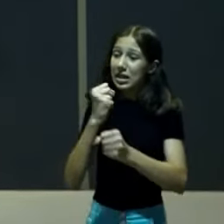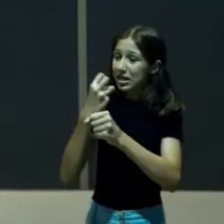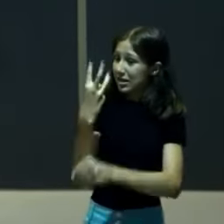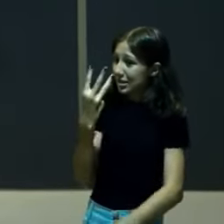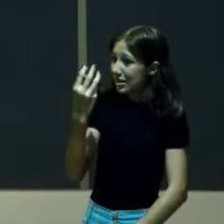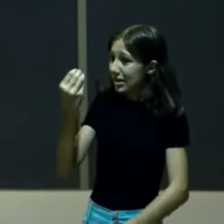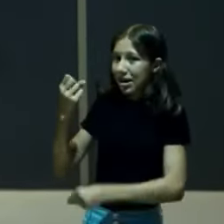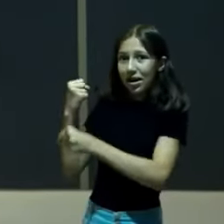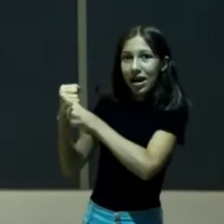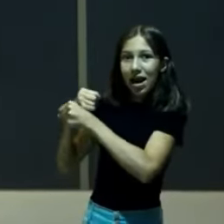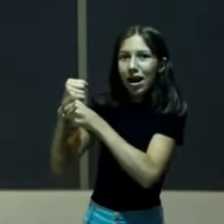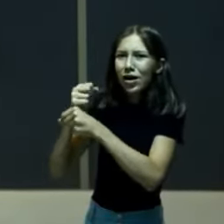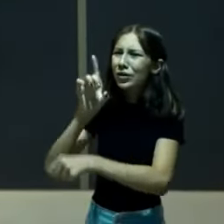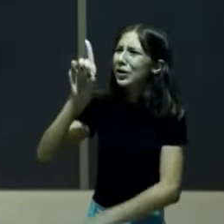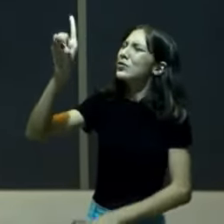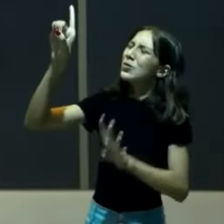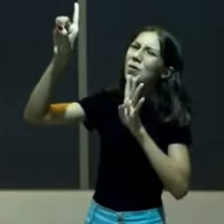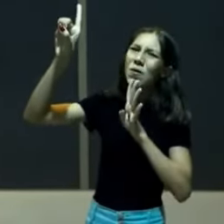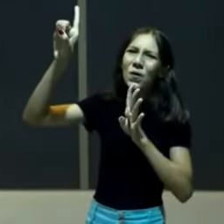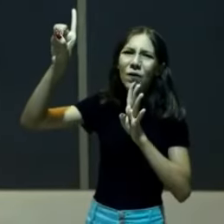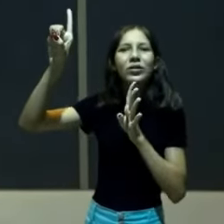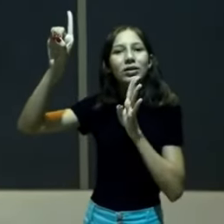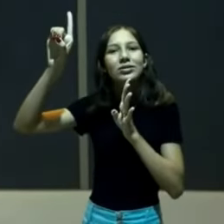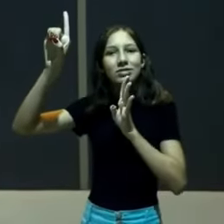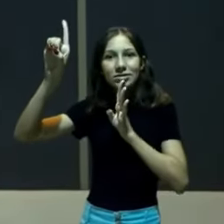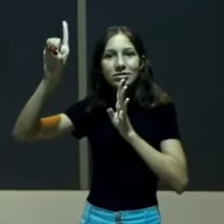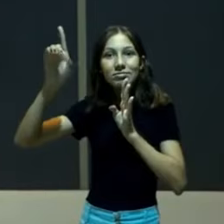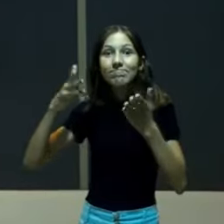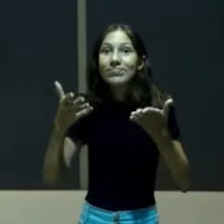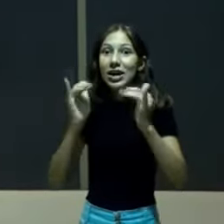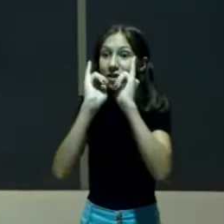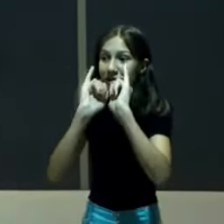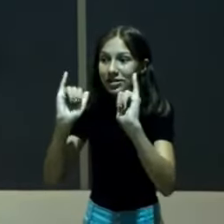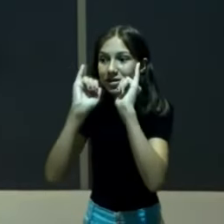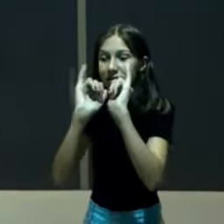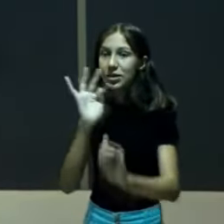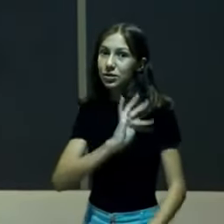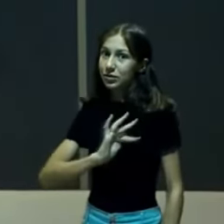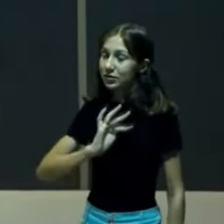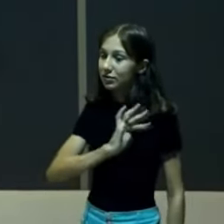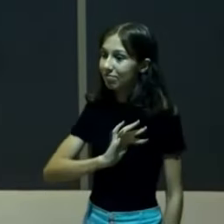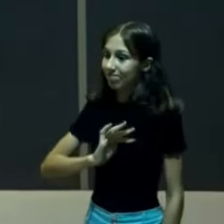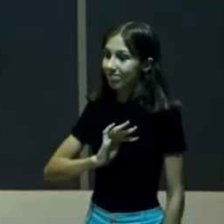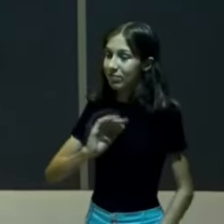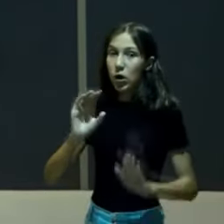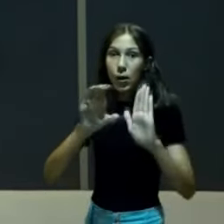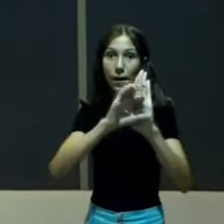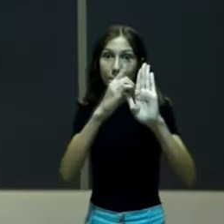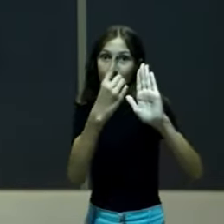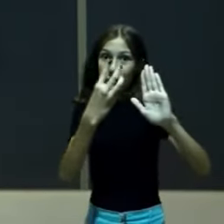bem o Deus que ele servia, a ponto de dizer aos filipenses no capítulo 13, olha